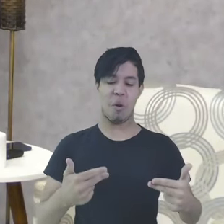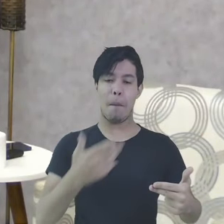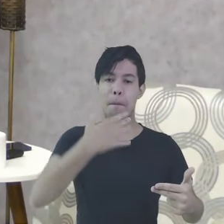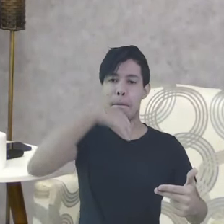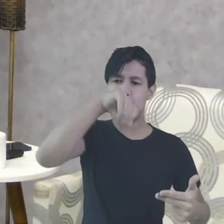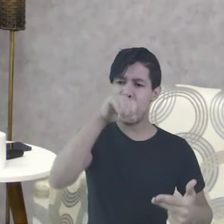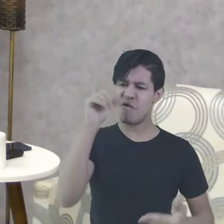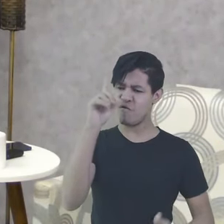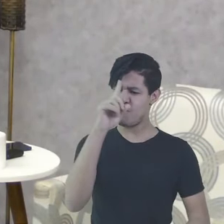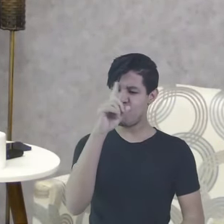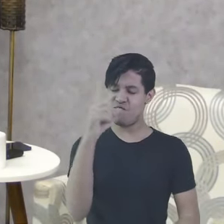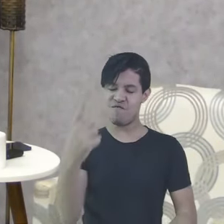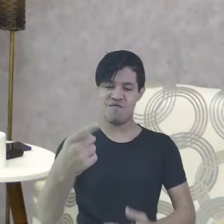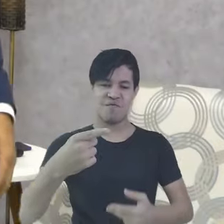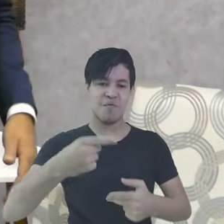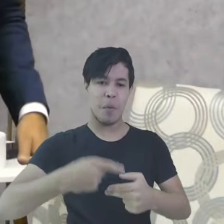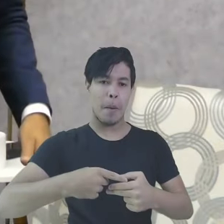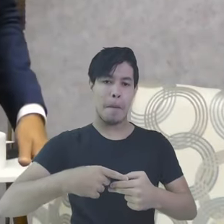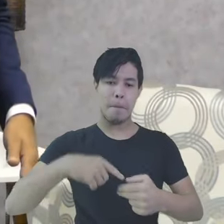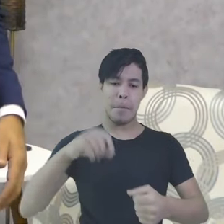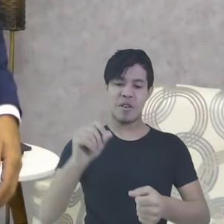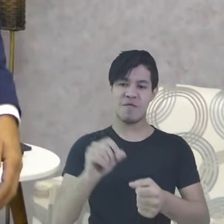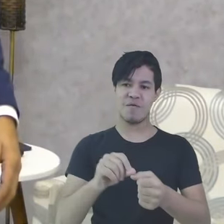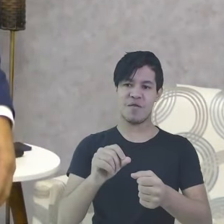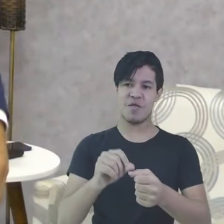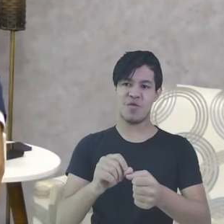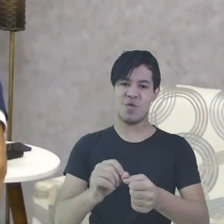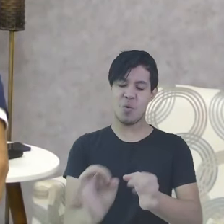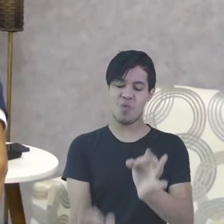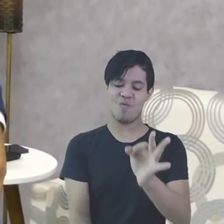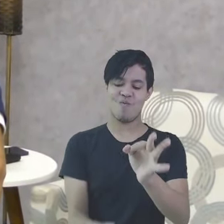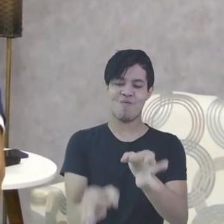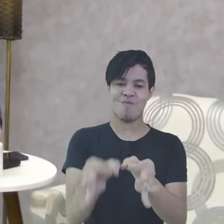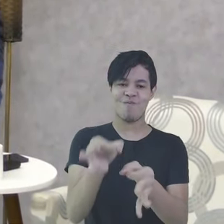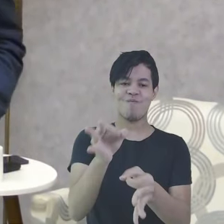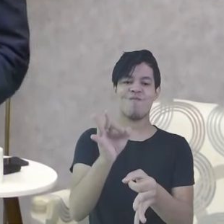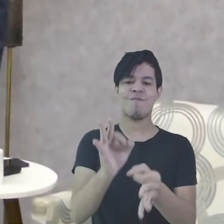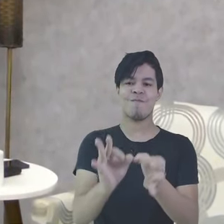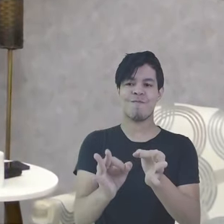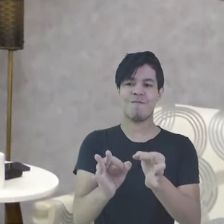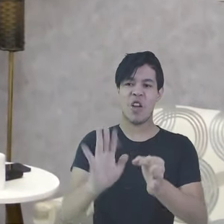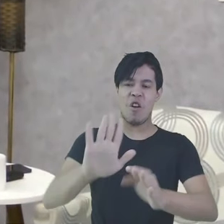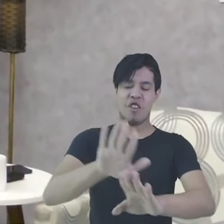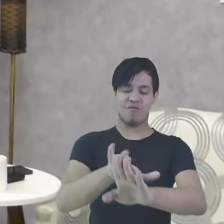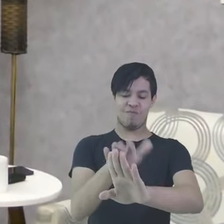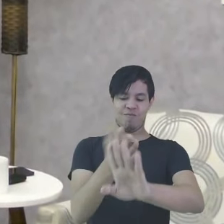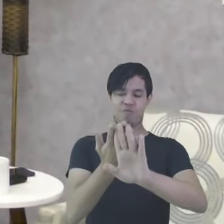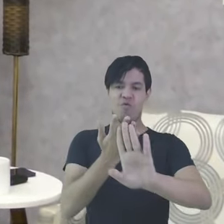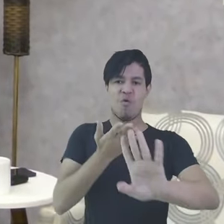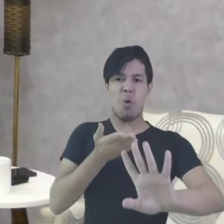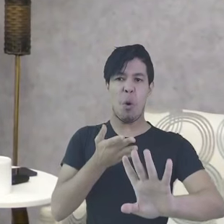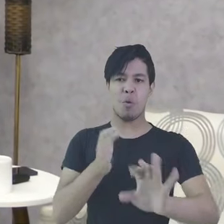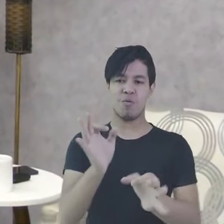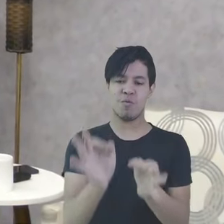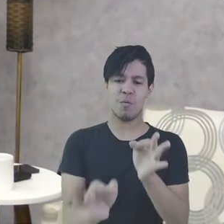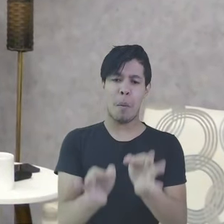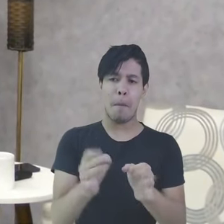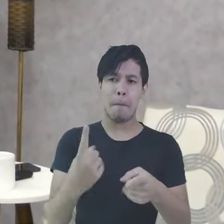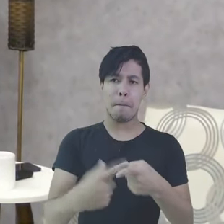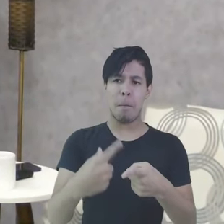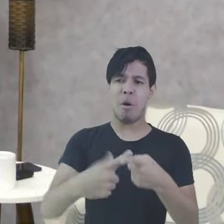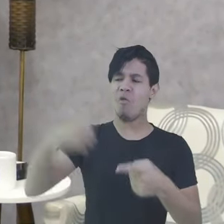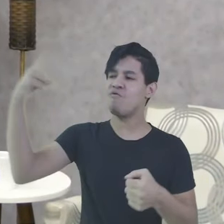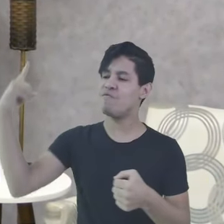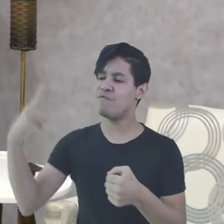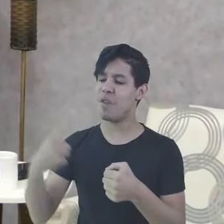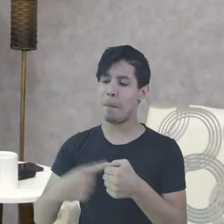você. O Pai vem para executar um juízo antes do juízo. Por que que ele viria? E para queimar o chifre